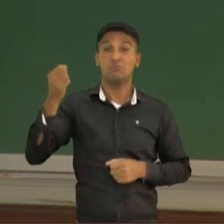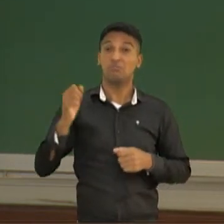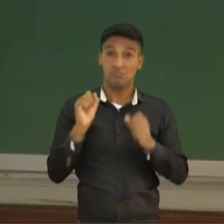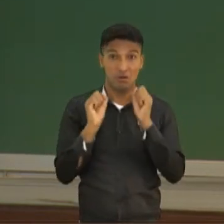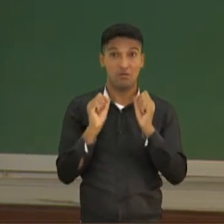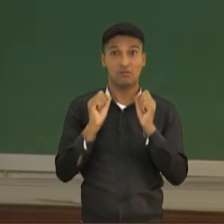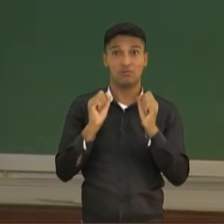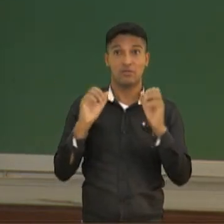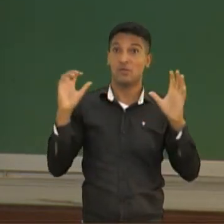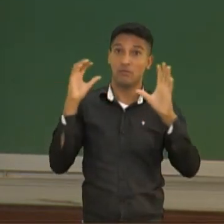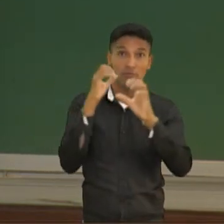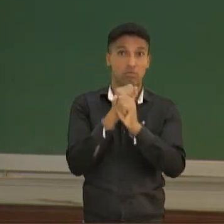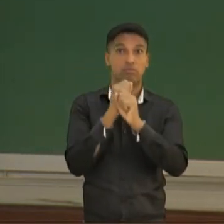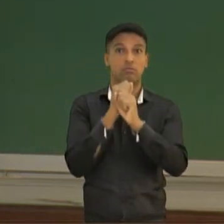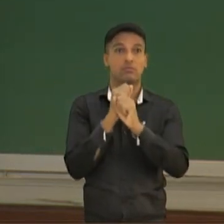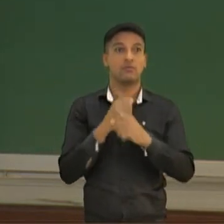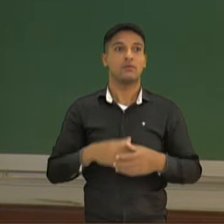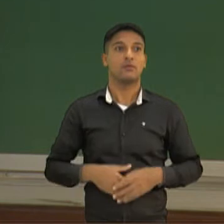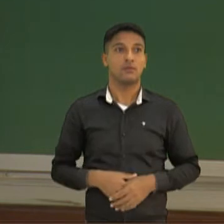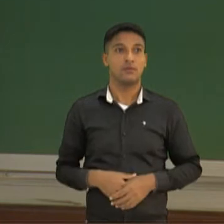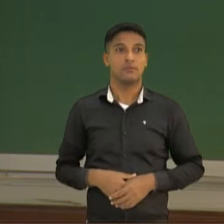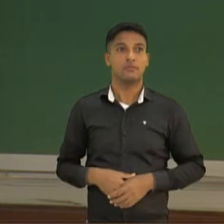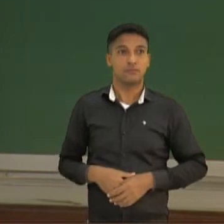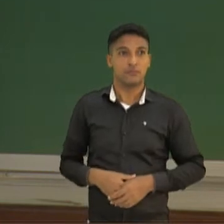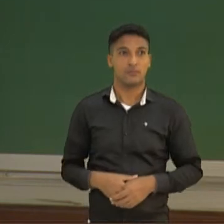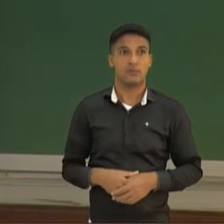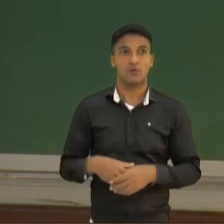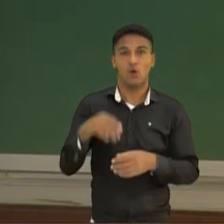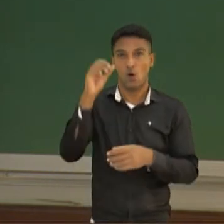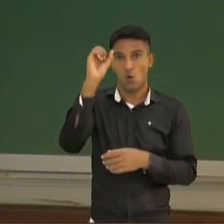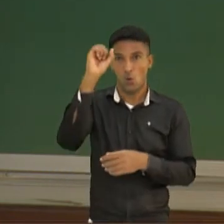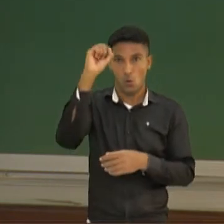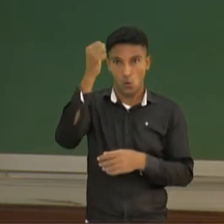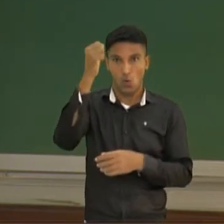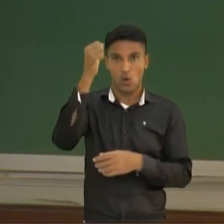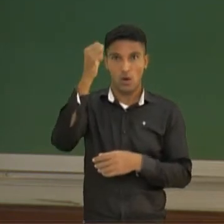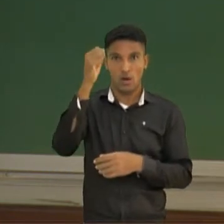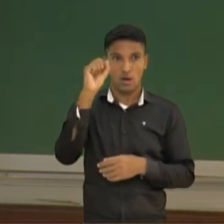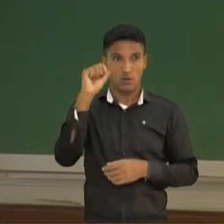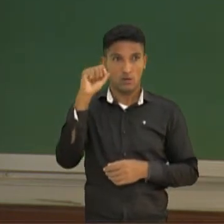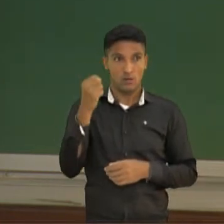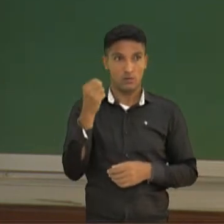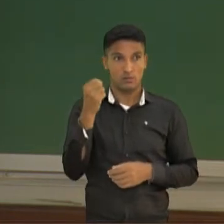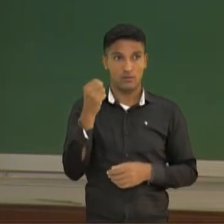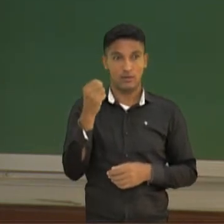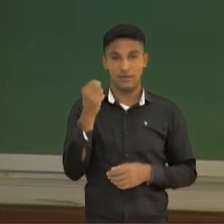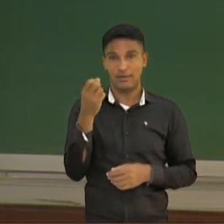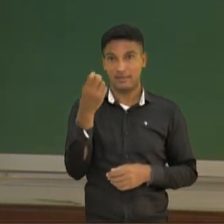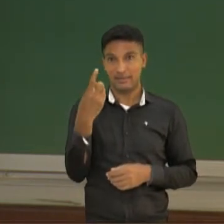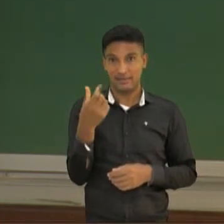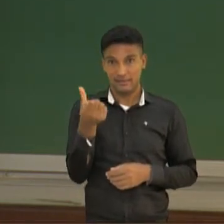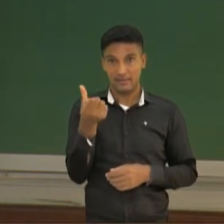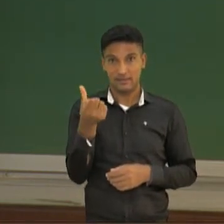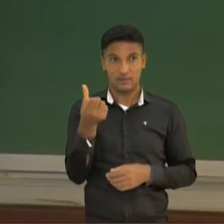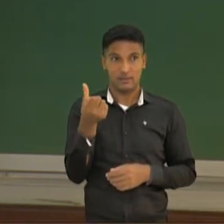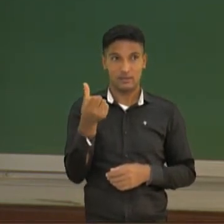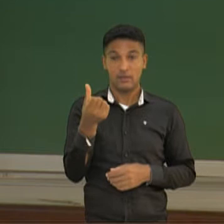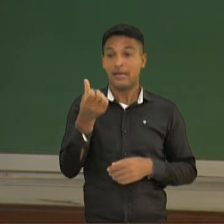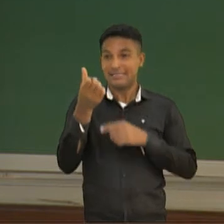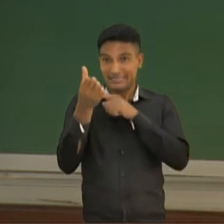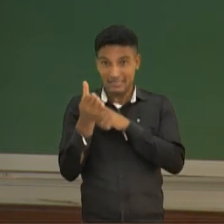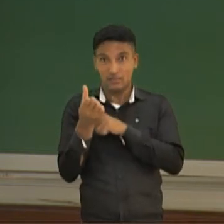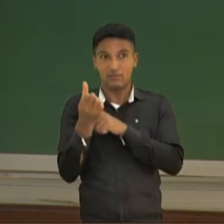vezes 8 mais 8, 16. 16 é o quê? 6 unidades e